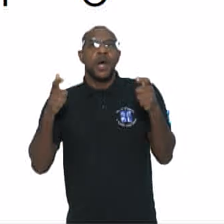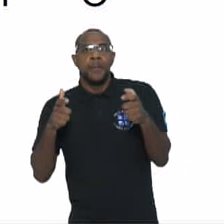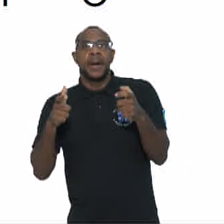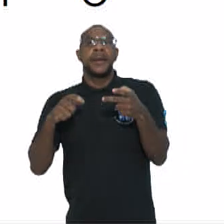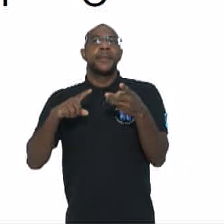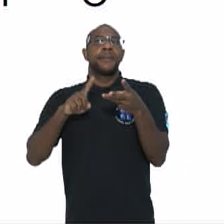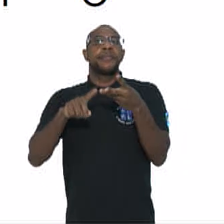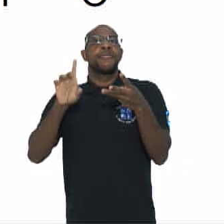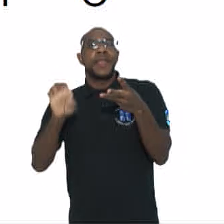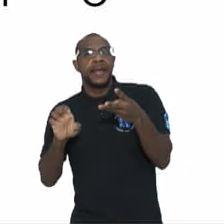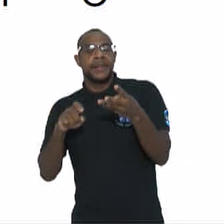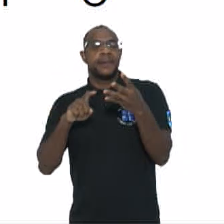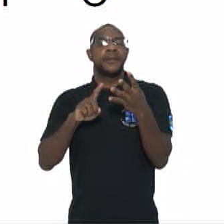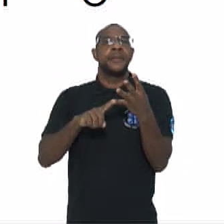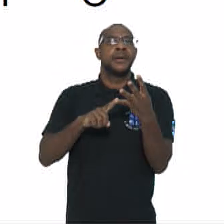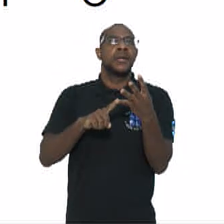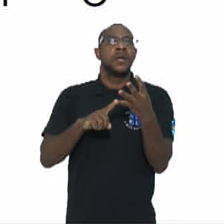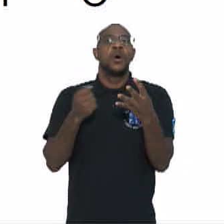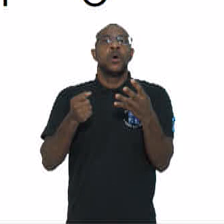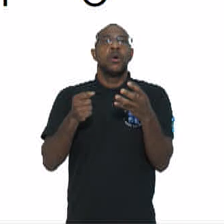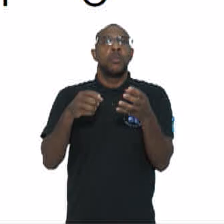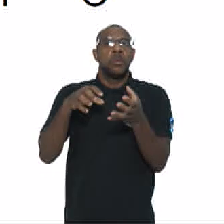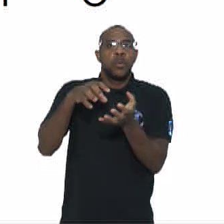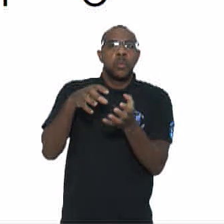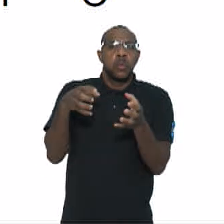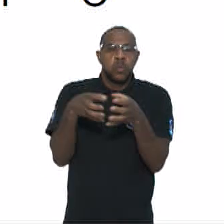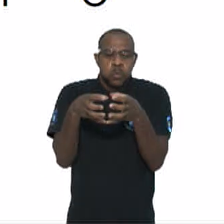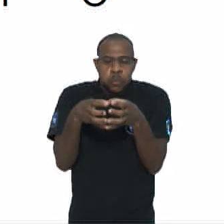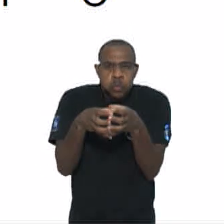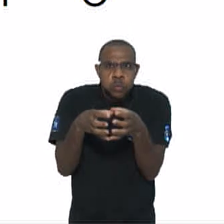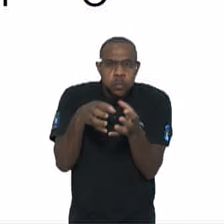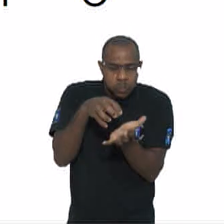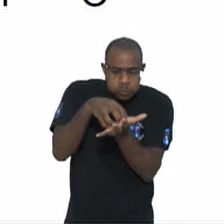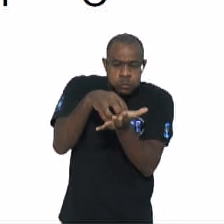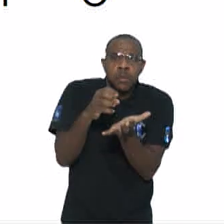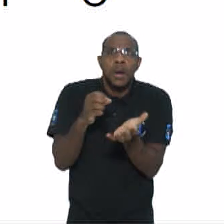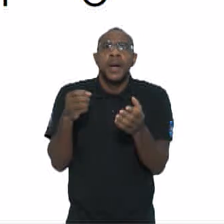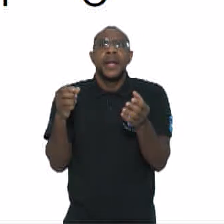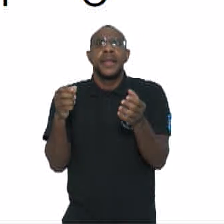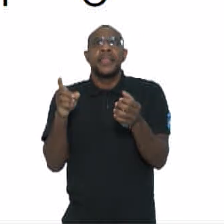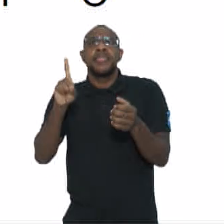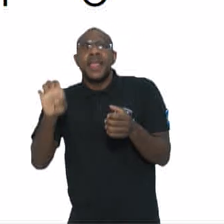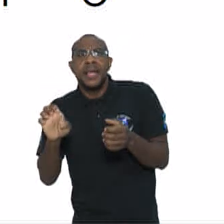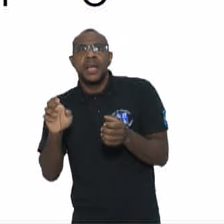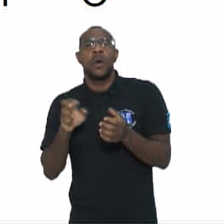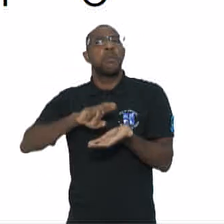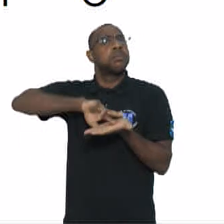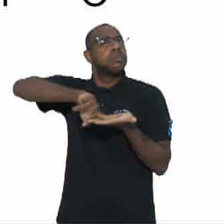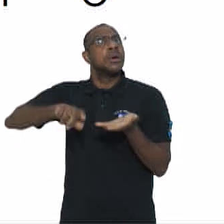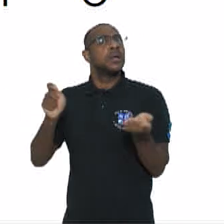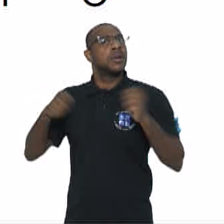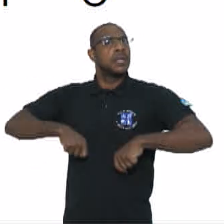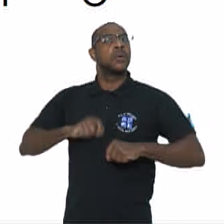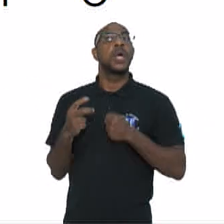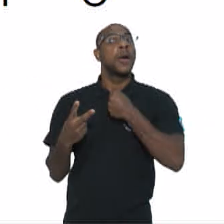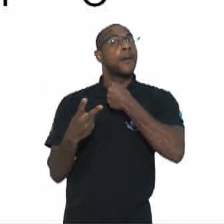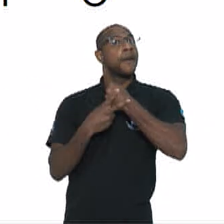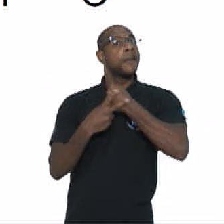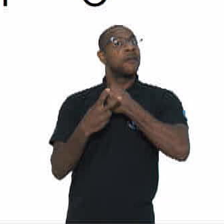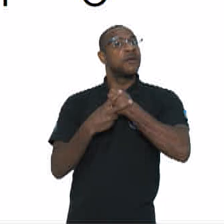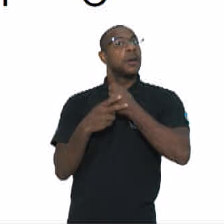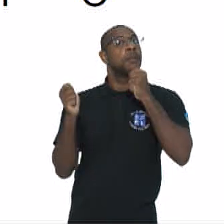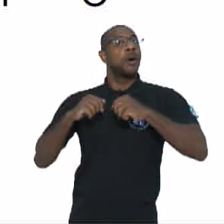a metade de, uma porção de, entre outras possibilidades, o verbo tanto